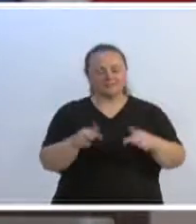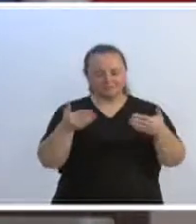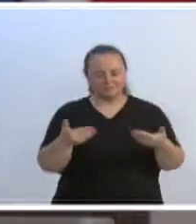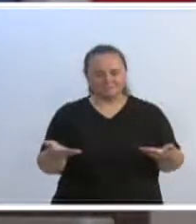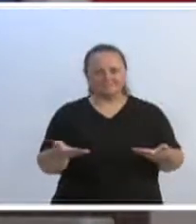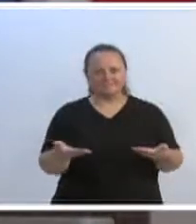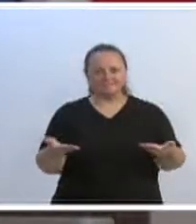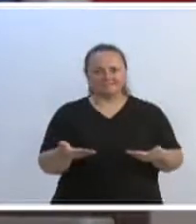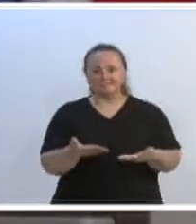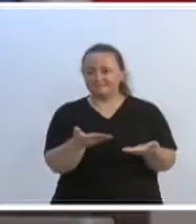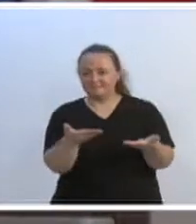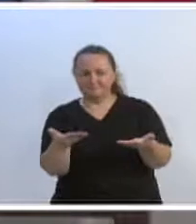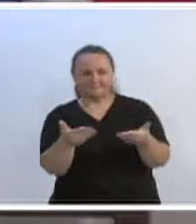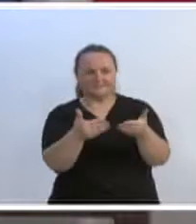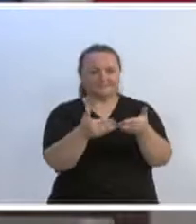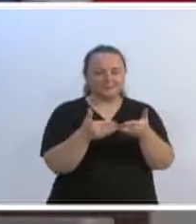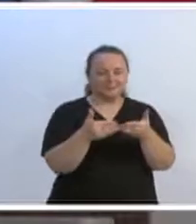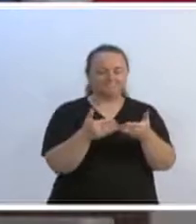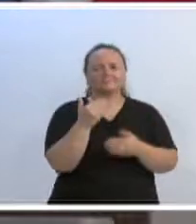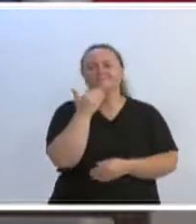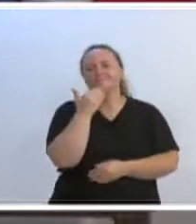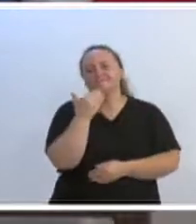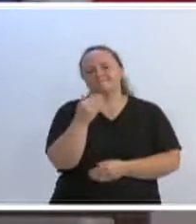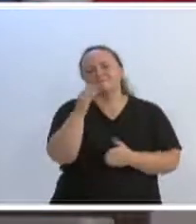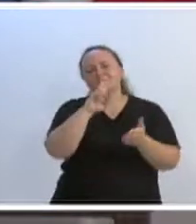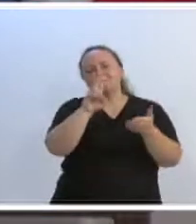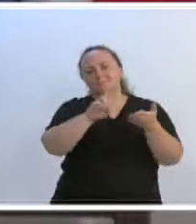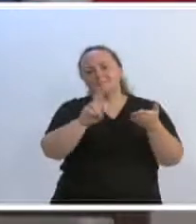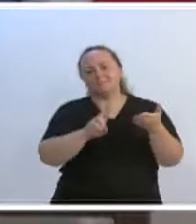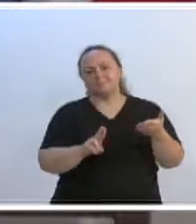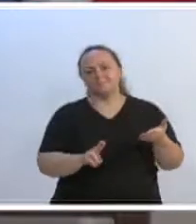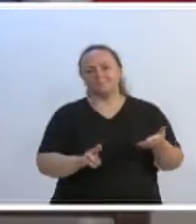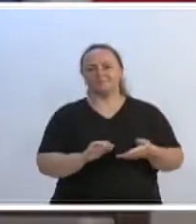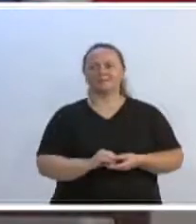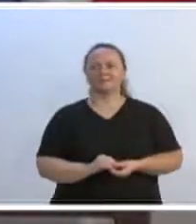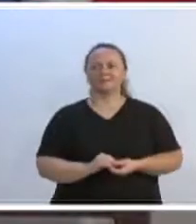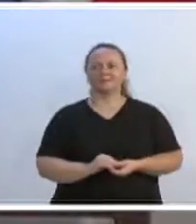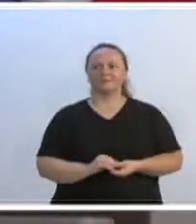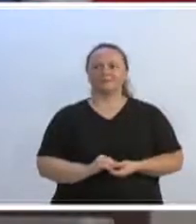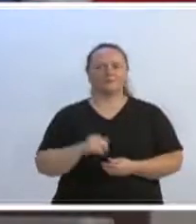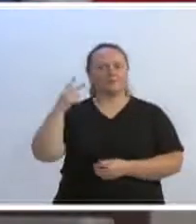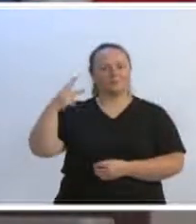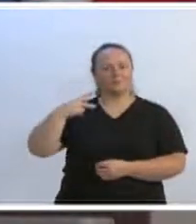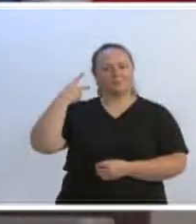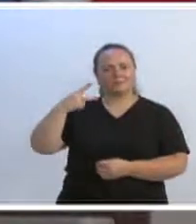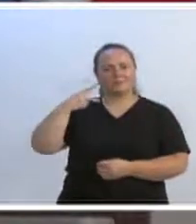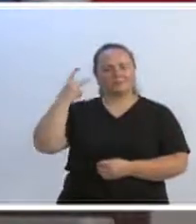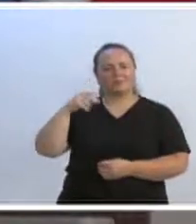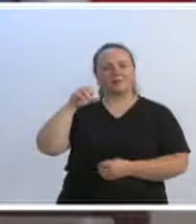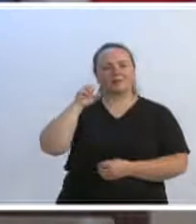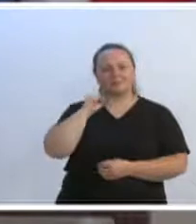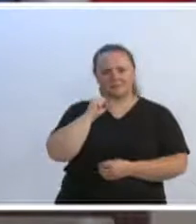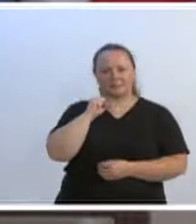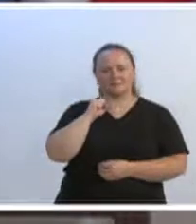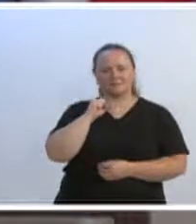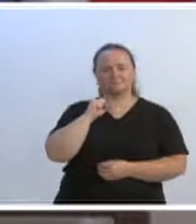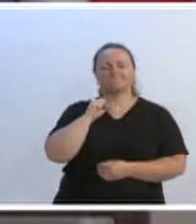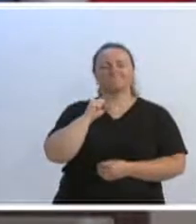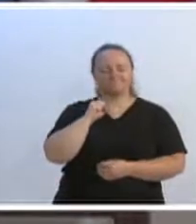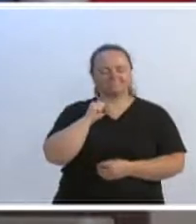E os prêmios que a Blumenau em Cadernos tem conseguido ao longo desse tempo é o reconhecimento da